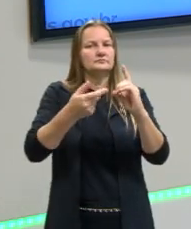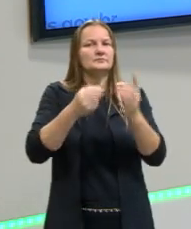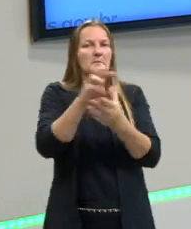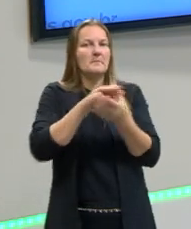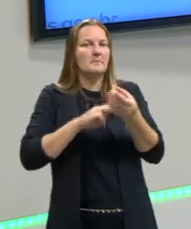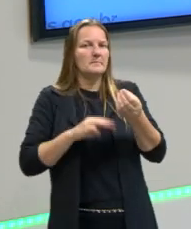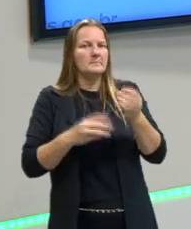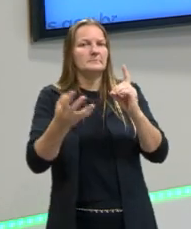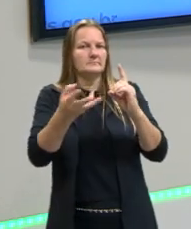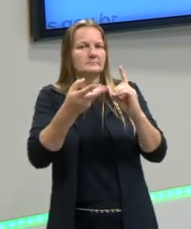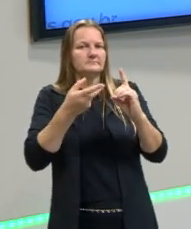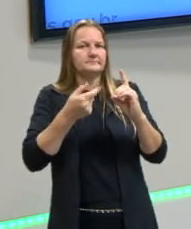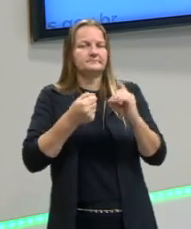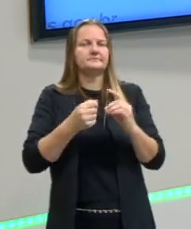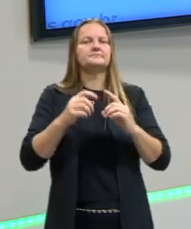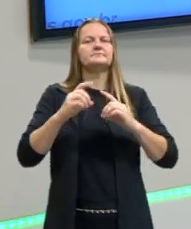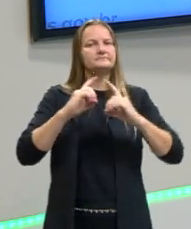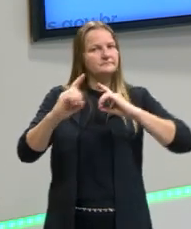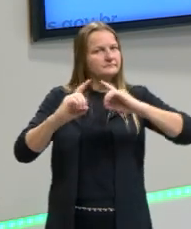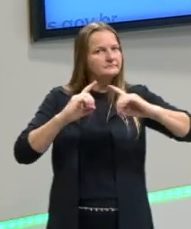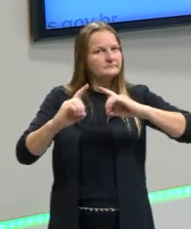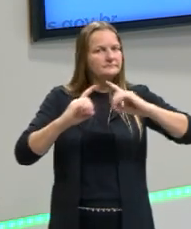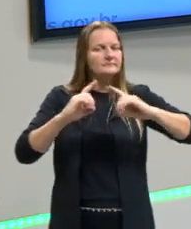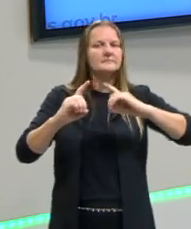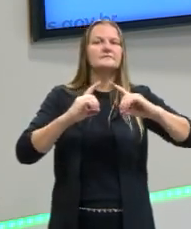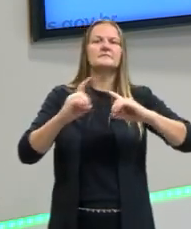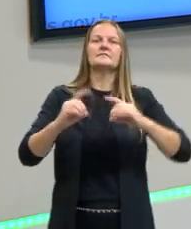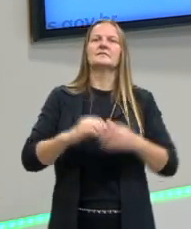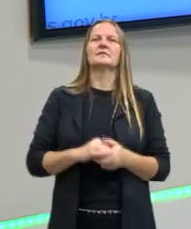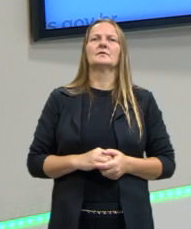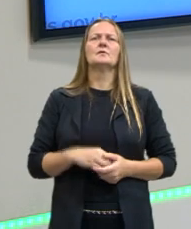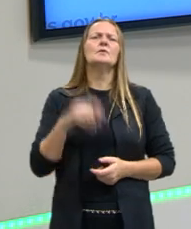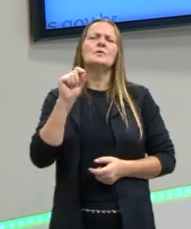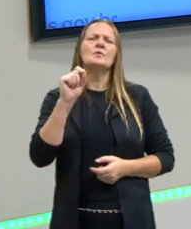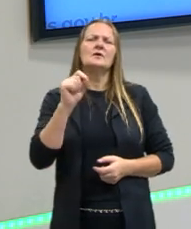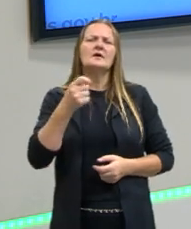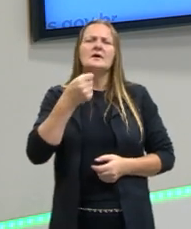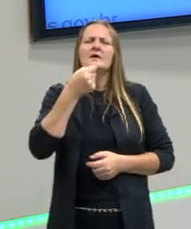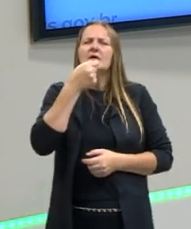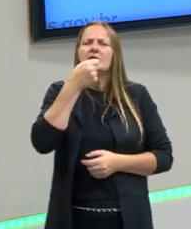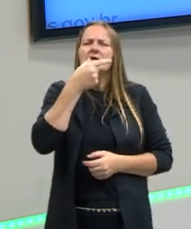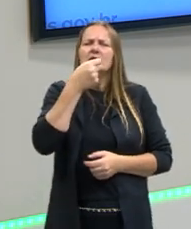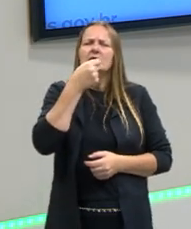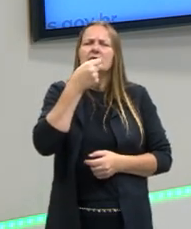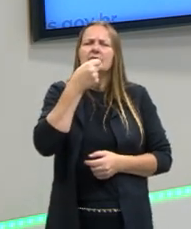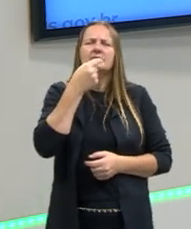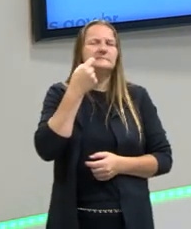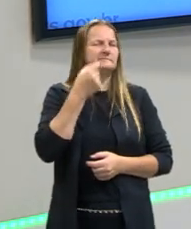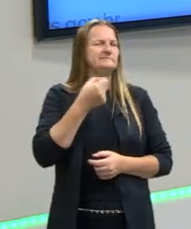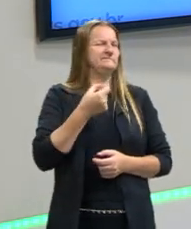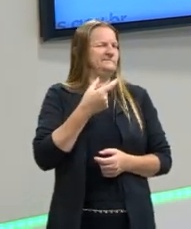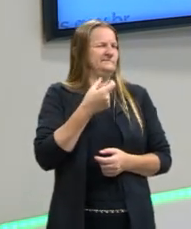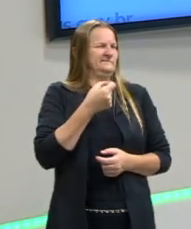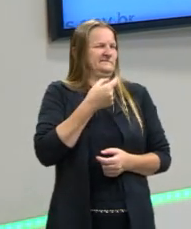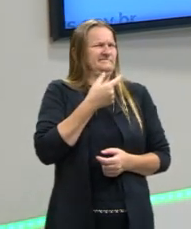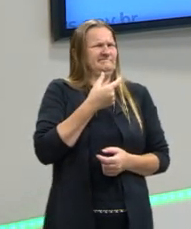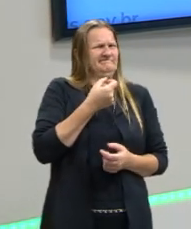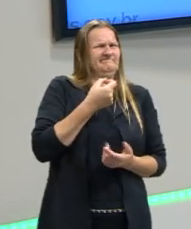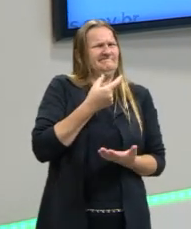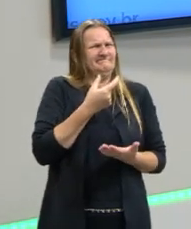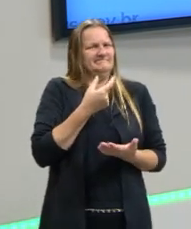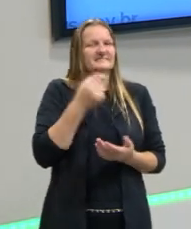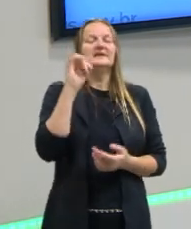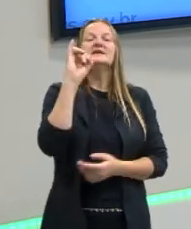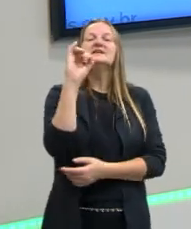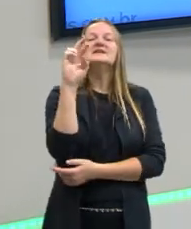e teoria através do Diálogo essa do Diálogo que que era a ironia para o Sócrates Ele perguntava as